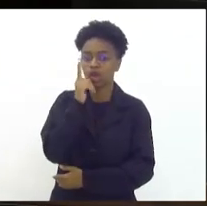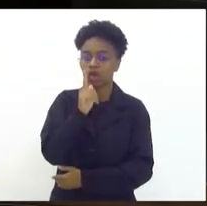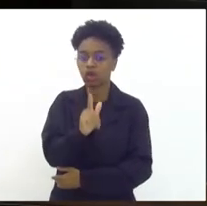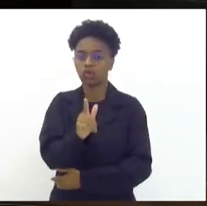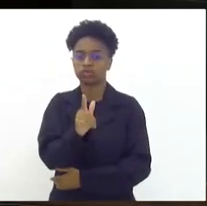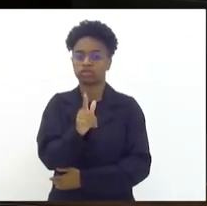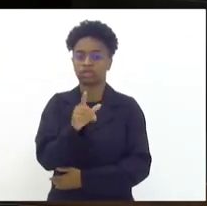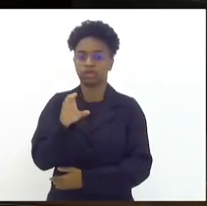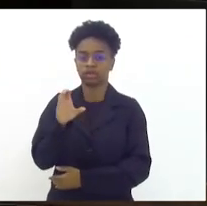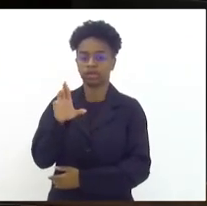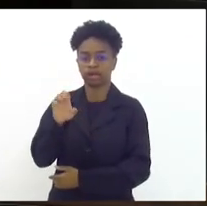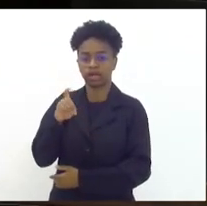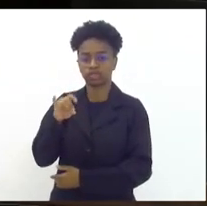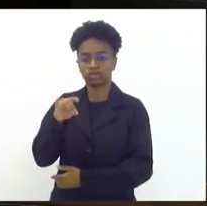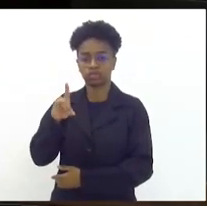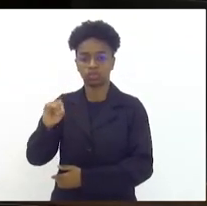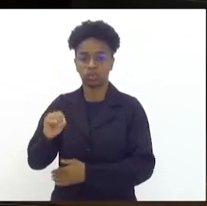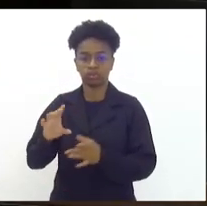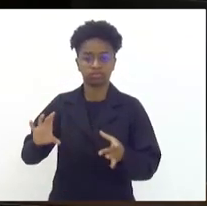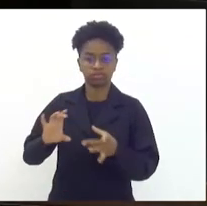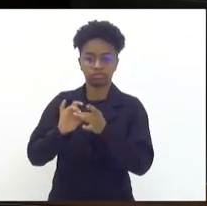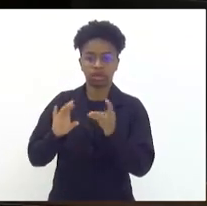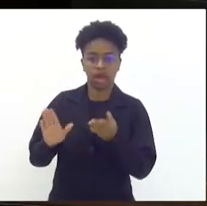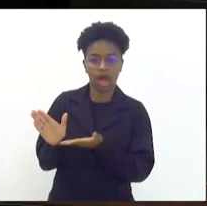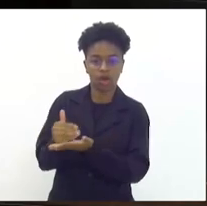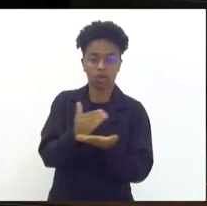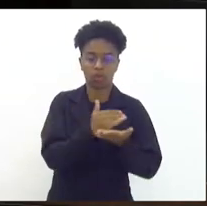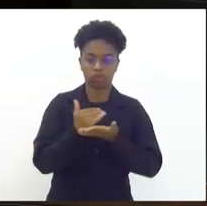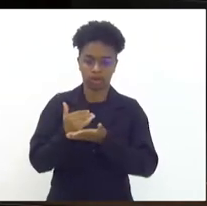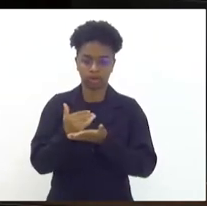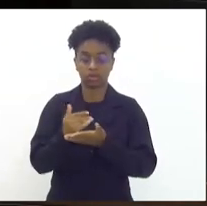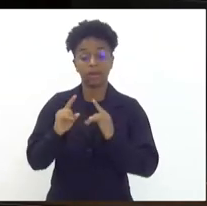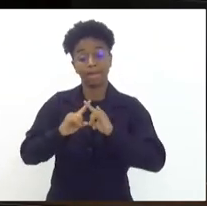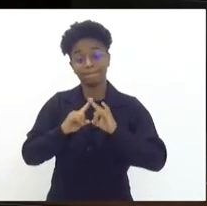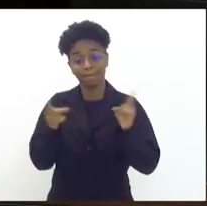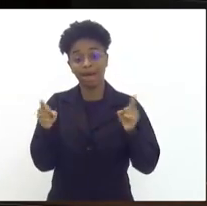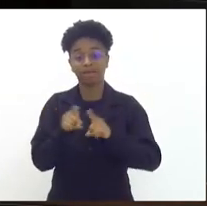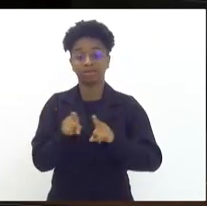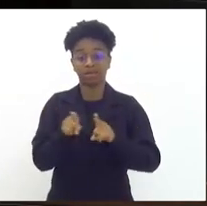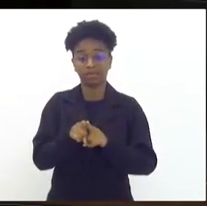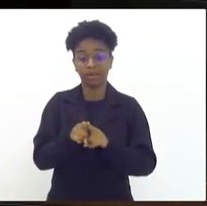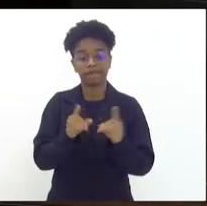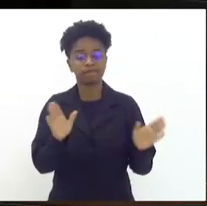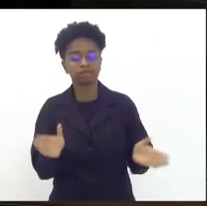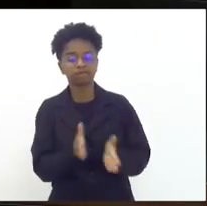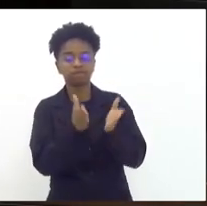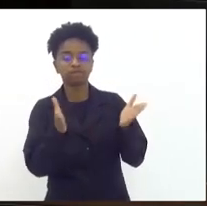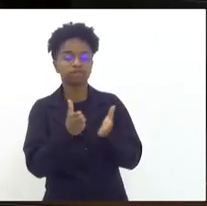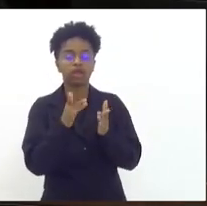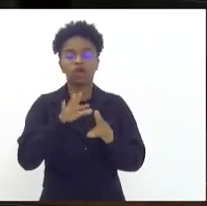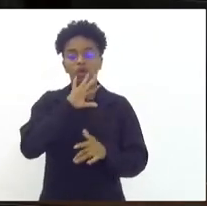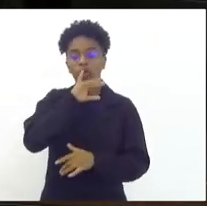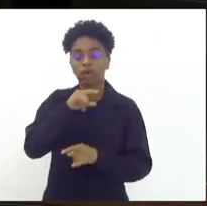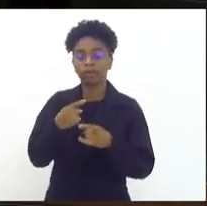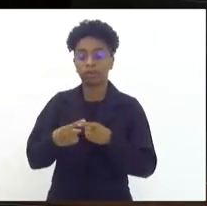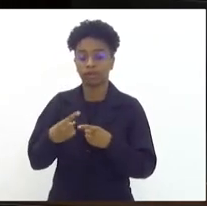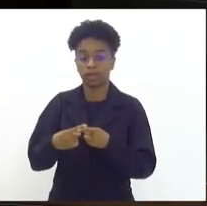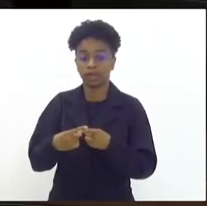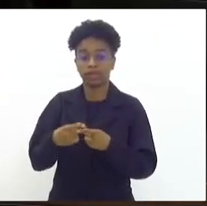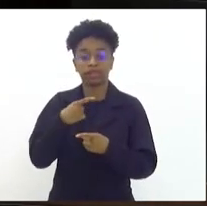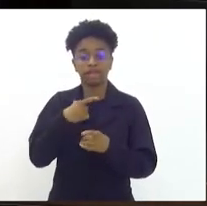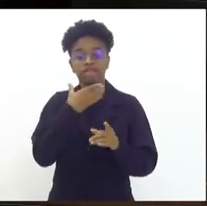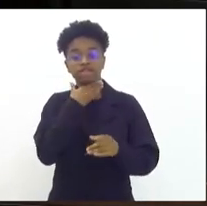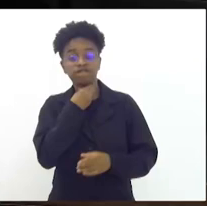os créditos acumulados do ICMS mas ao mesmo tempo vai gerar um incentivo perverso no sentido de notas